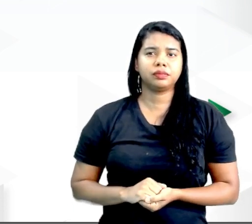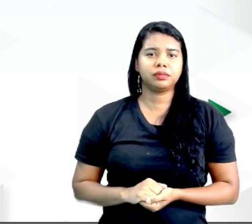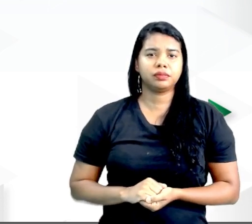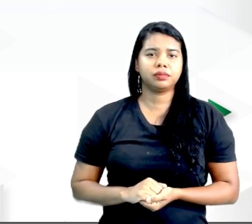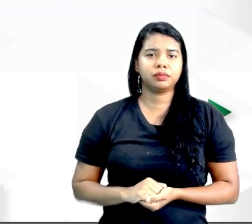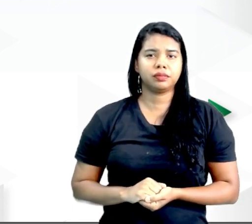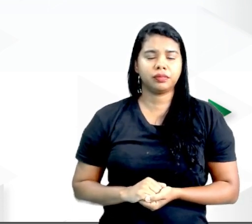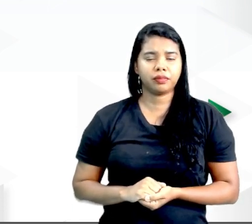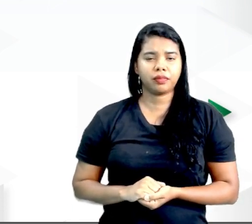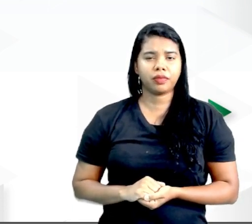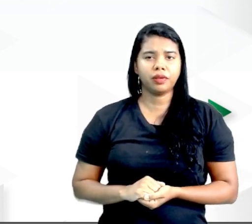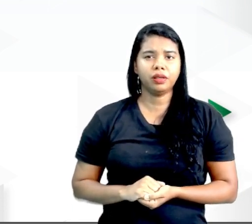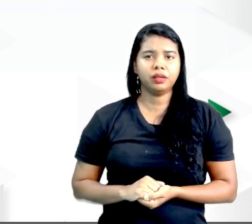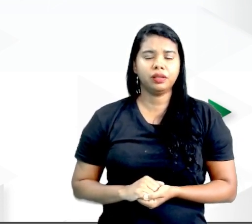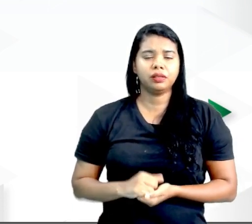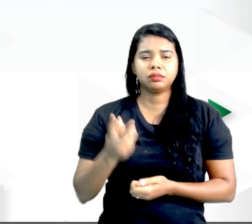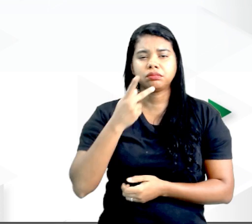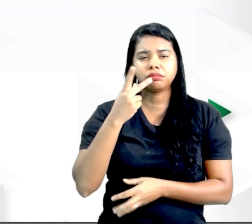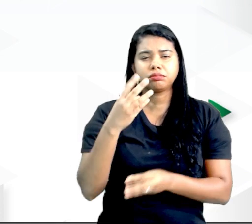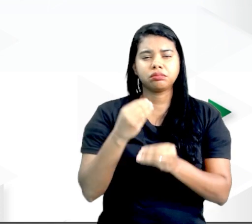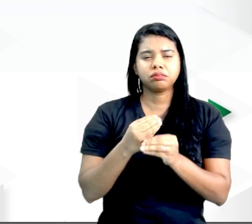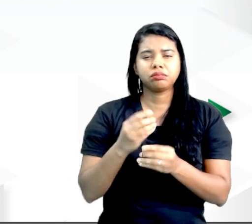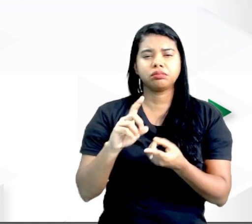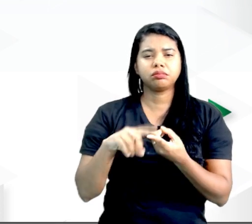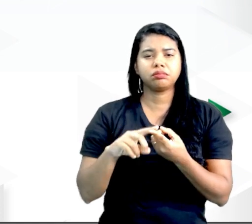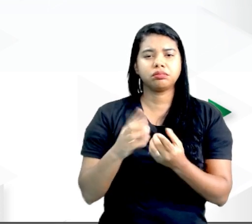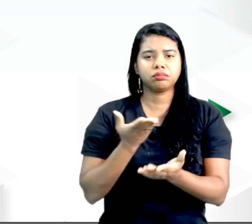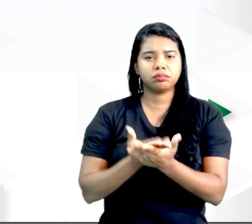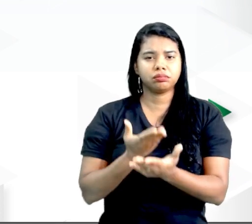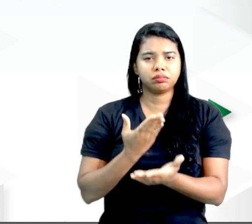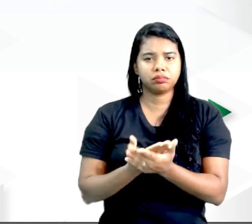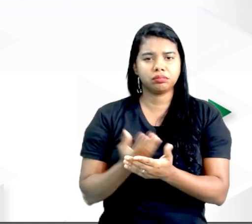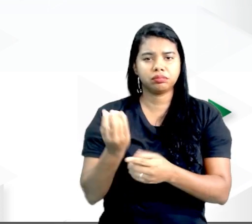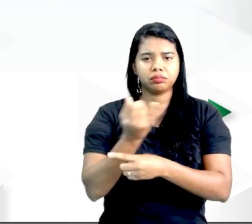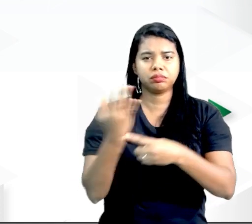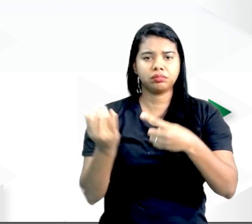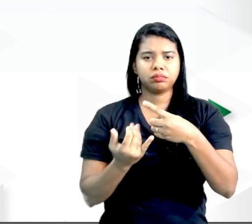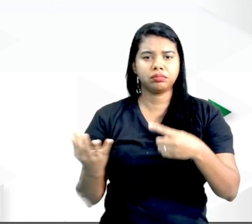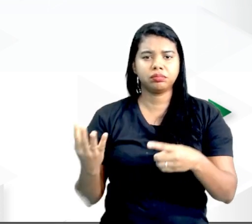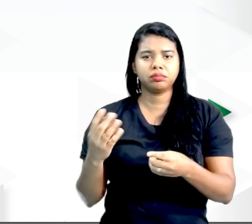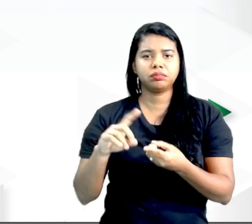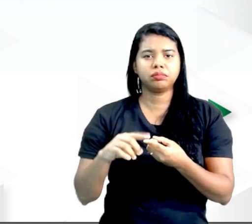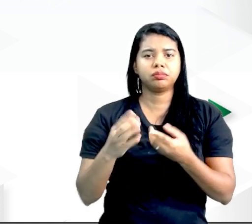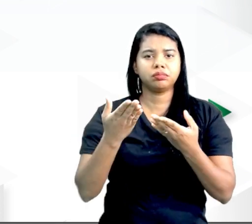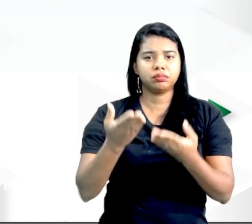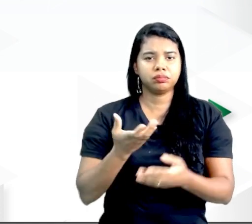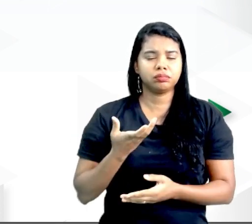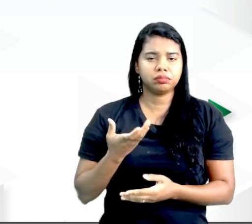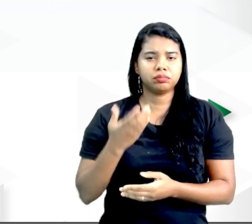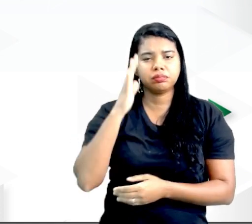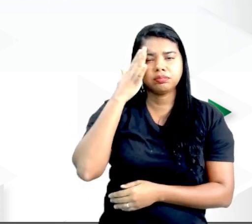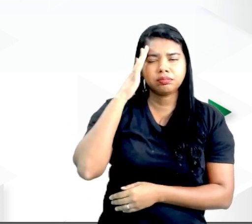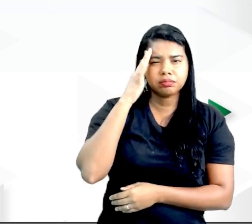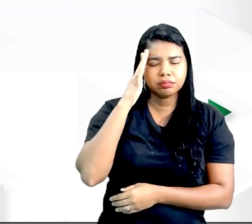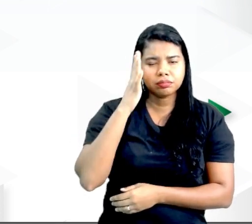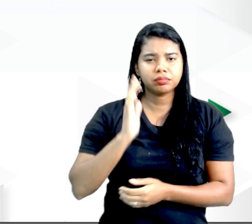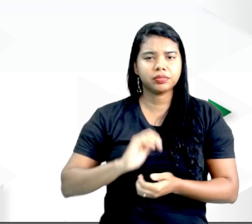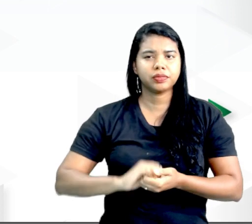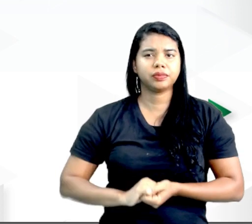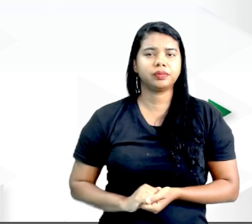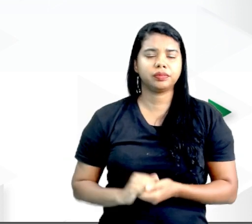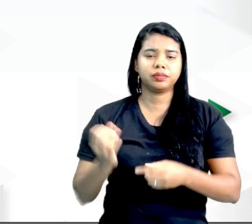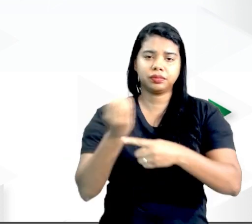ou um quociente. A gente falou isso aí nas aulas de fração, tá? Vocês quiserem tirarem dúvidas, volta lá na